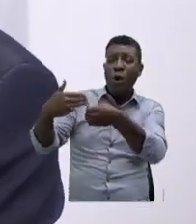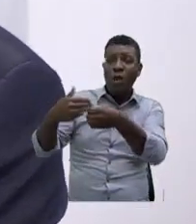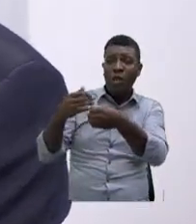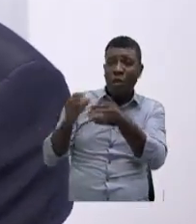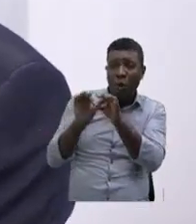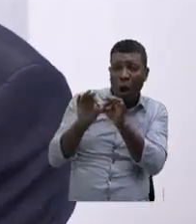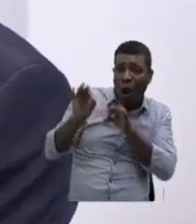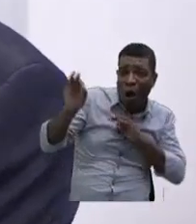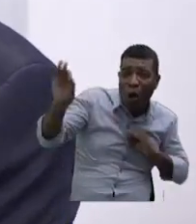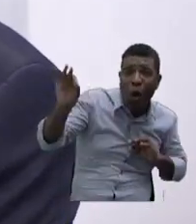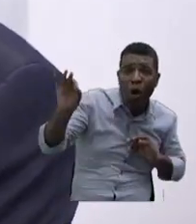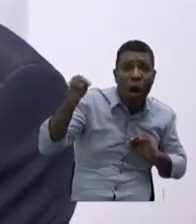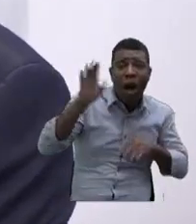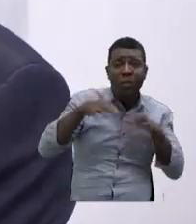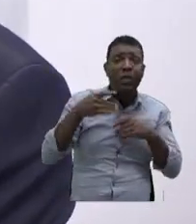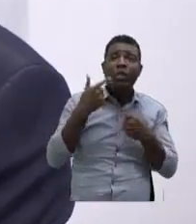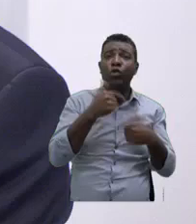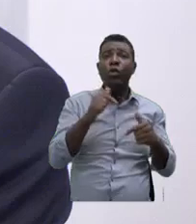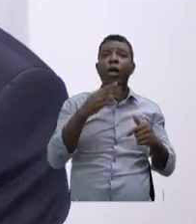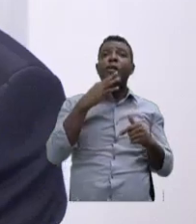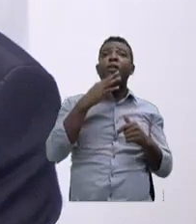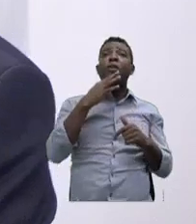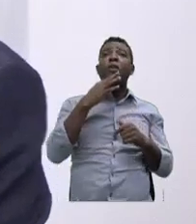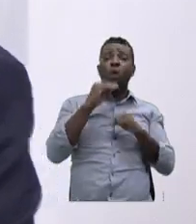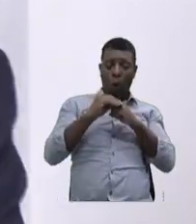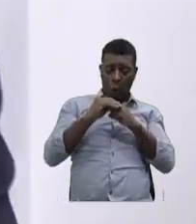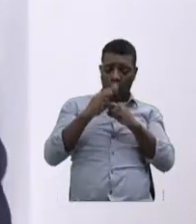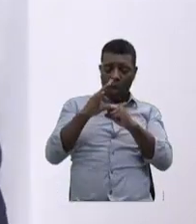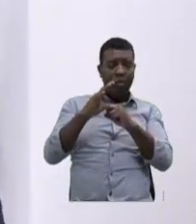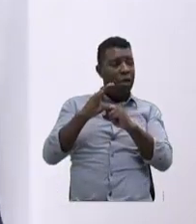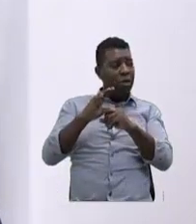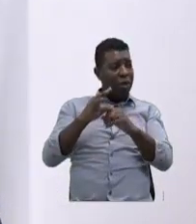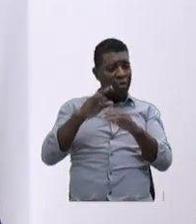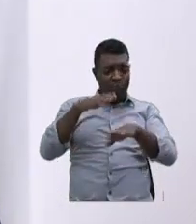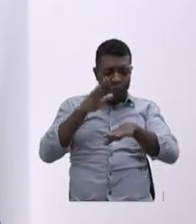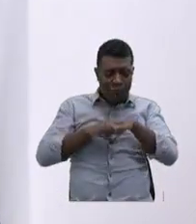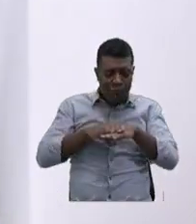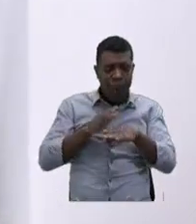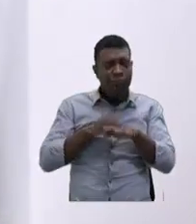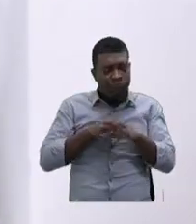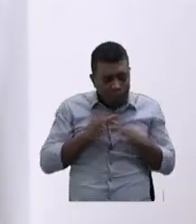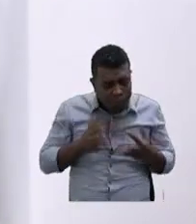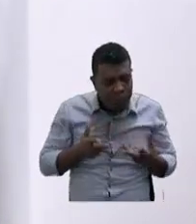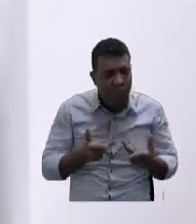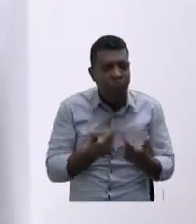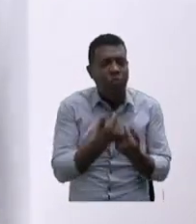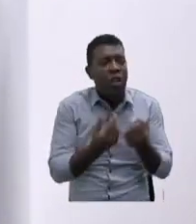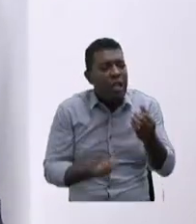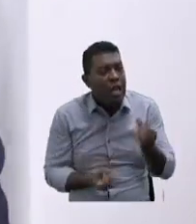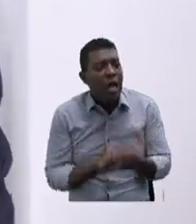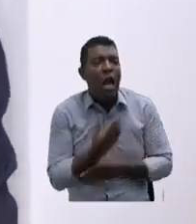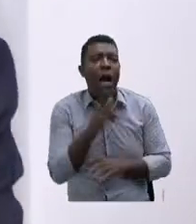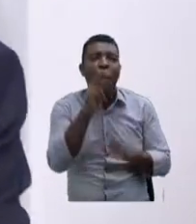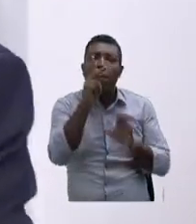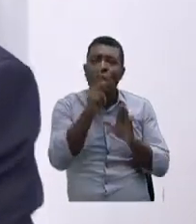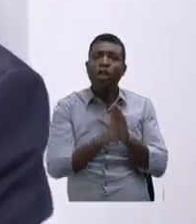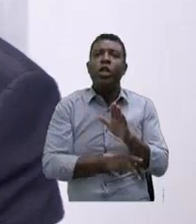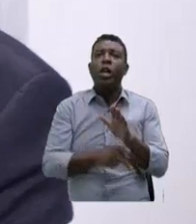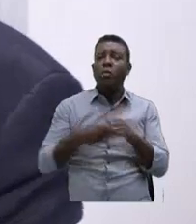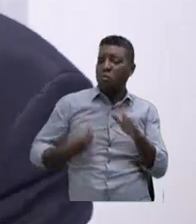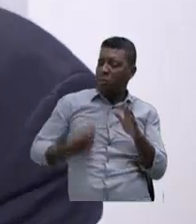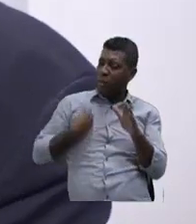tem o conhecimento para poder elaborar um projeto, para poder participarem de um